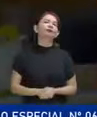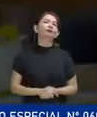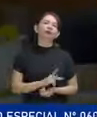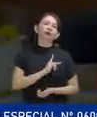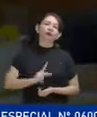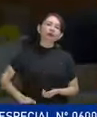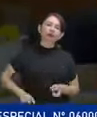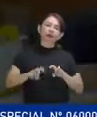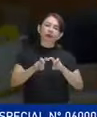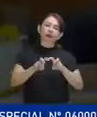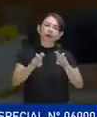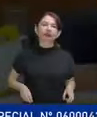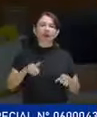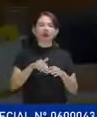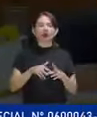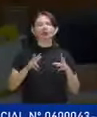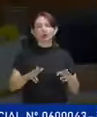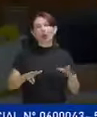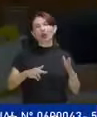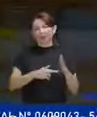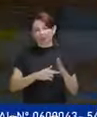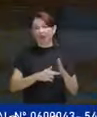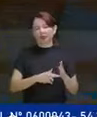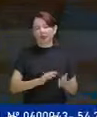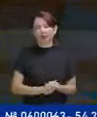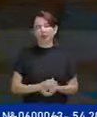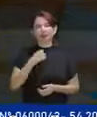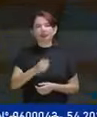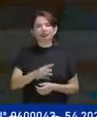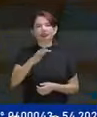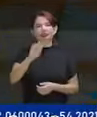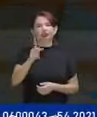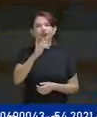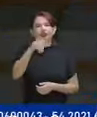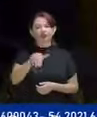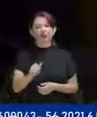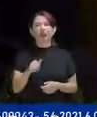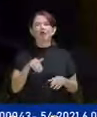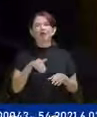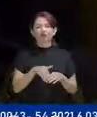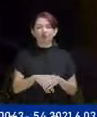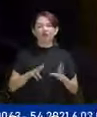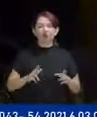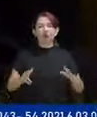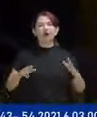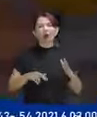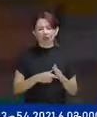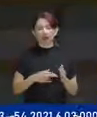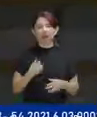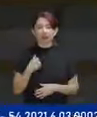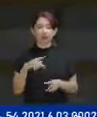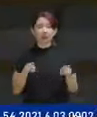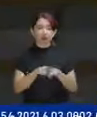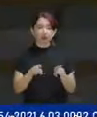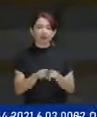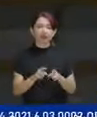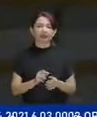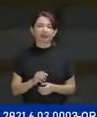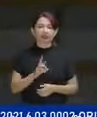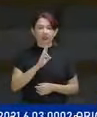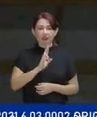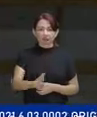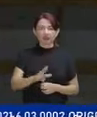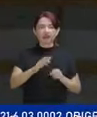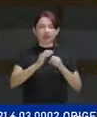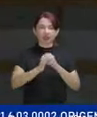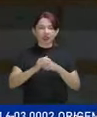e municipais, acompanho integralmente a relatora. Isatina Souza. Acompanho a relatora, presidente. Eu também acompanho, anuncio o resultado.